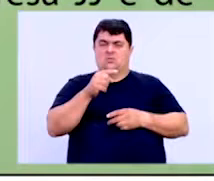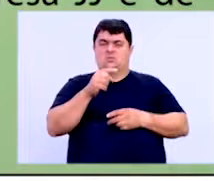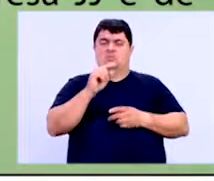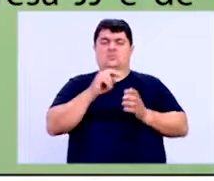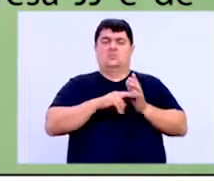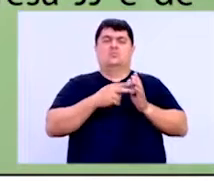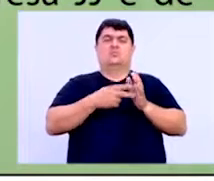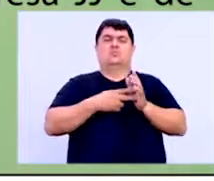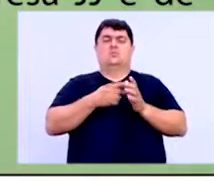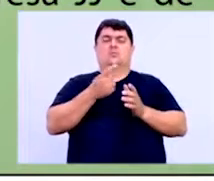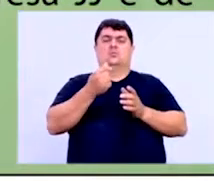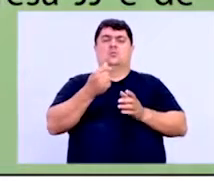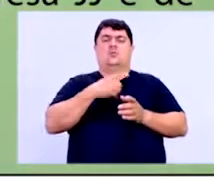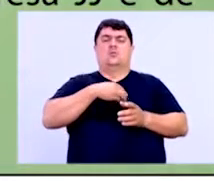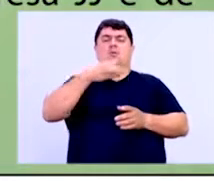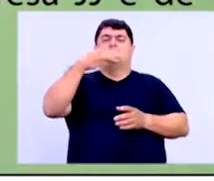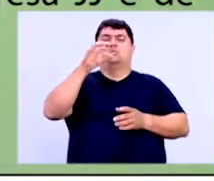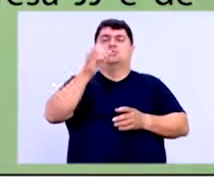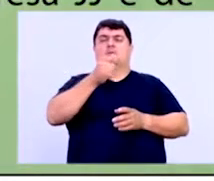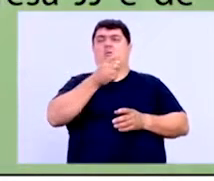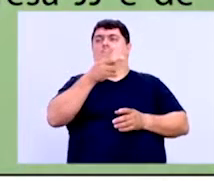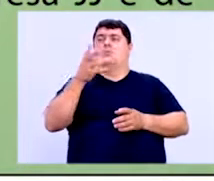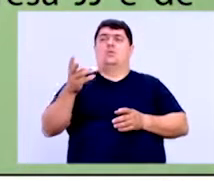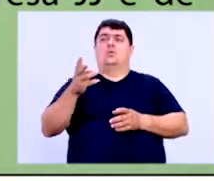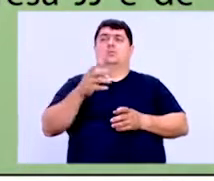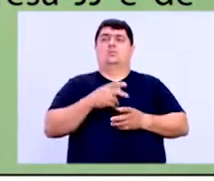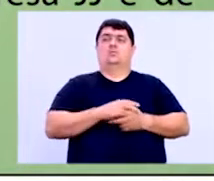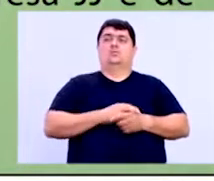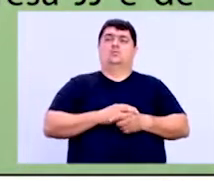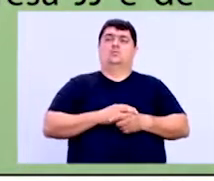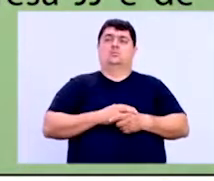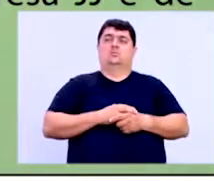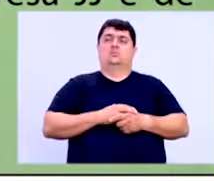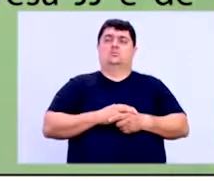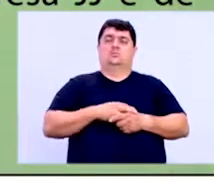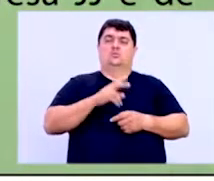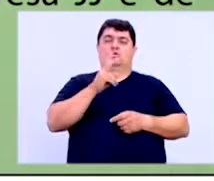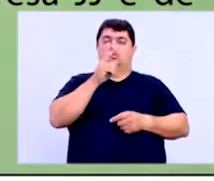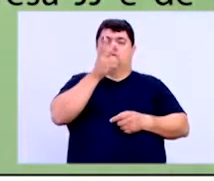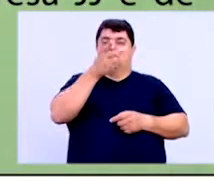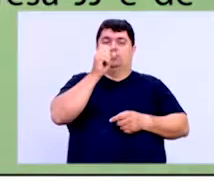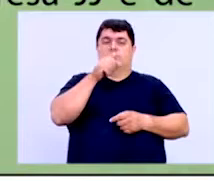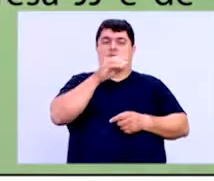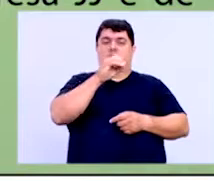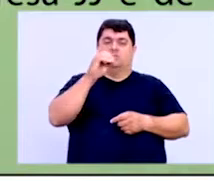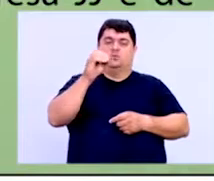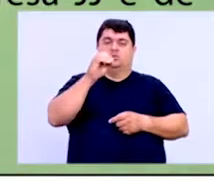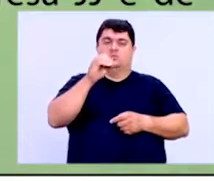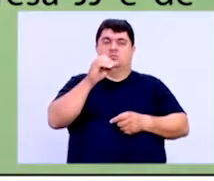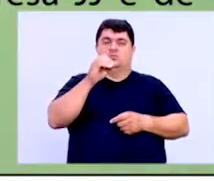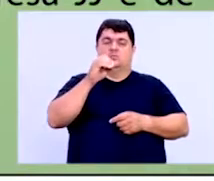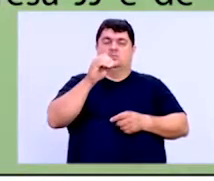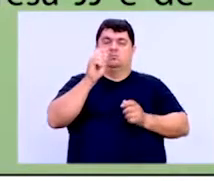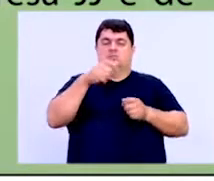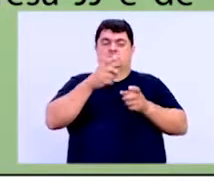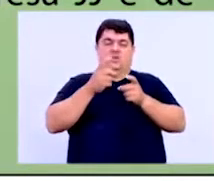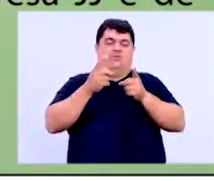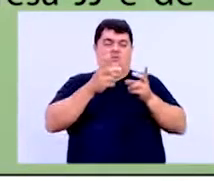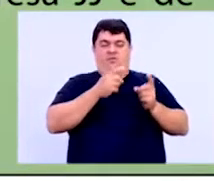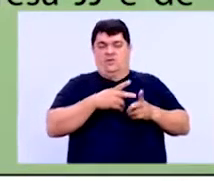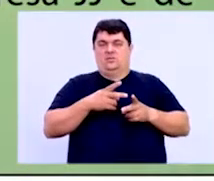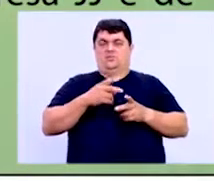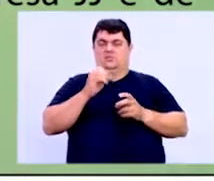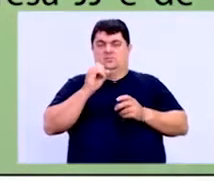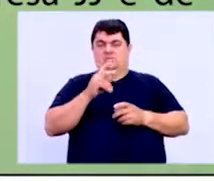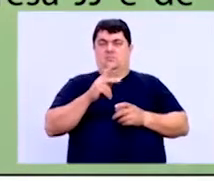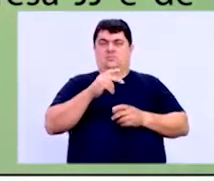significa que eu tenho quanto de margem de segurança para poder trabalhar? Eu tenho 2.000 unidades de margem de segurança para poder trabalhar,